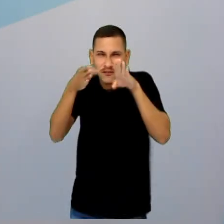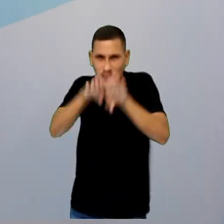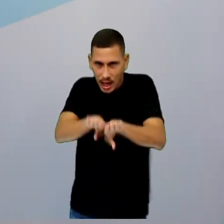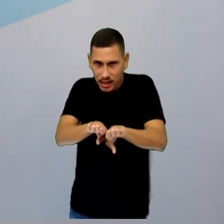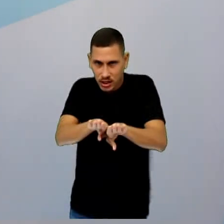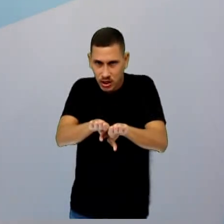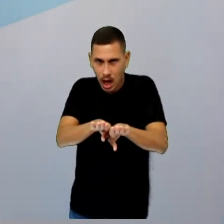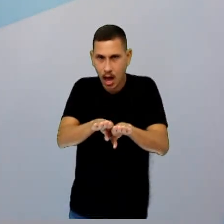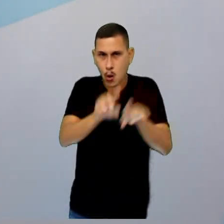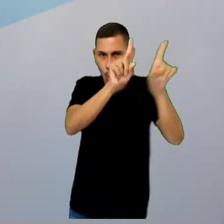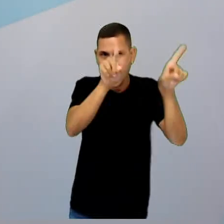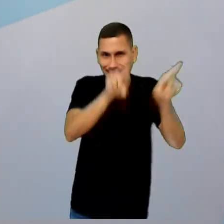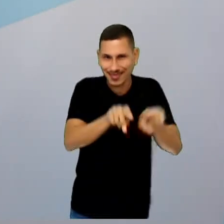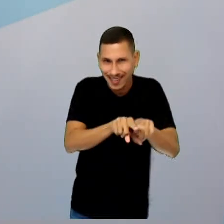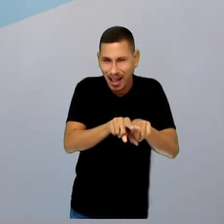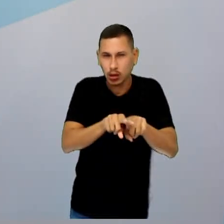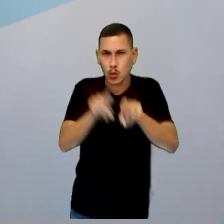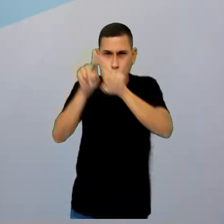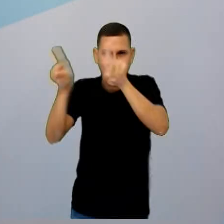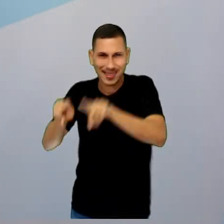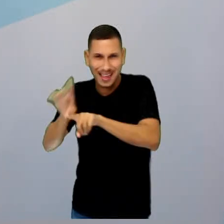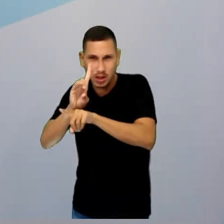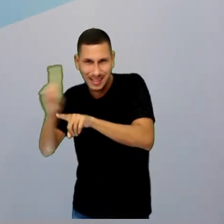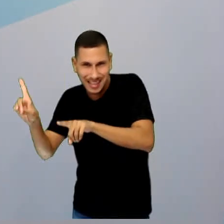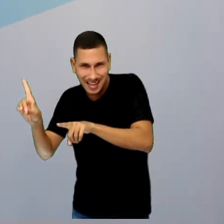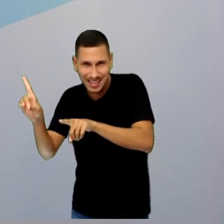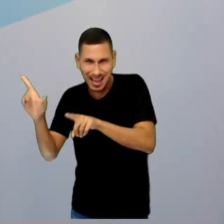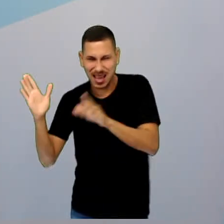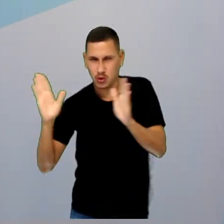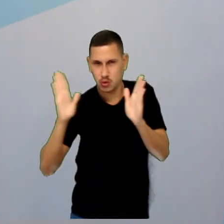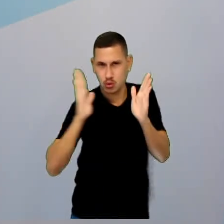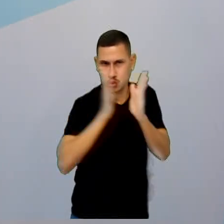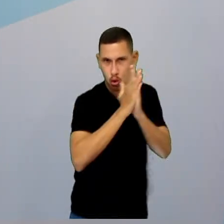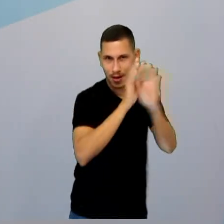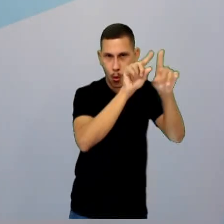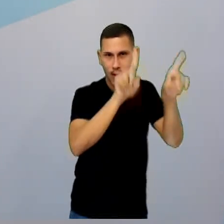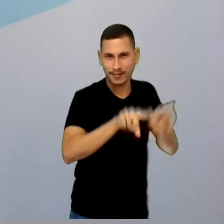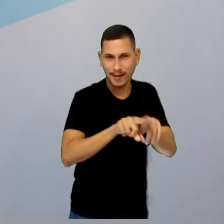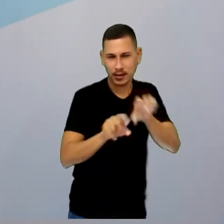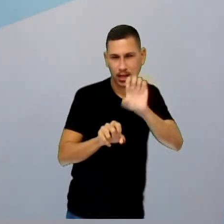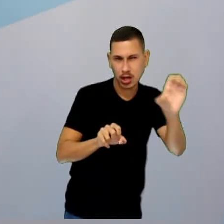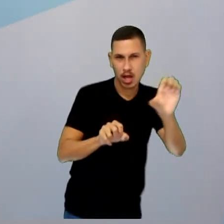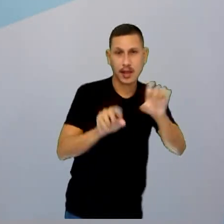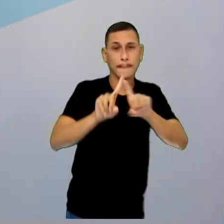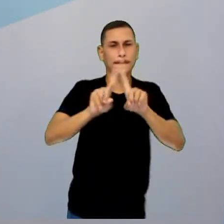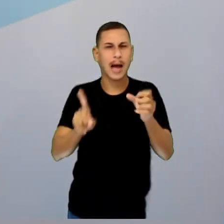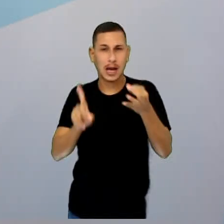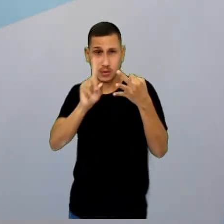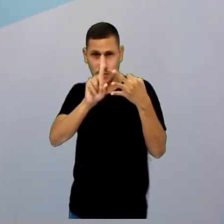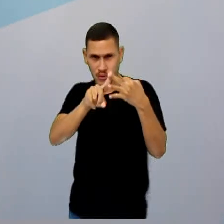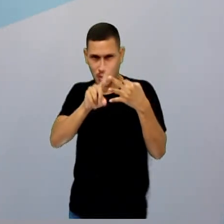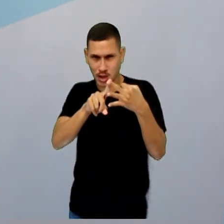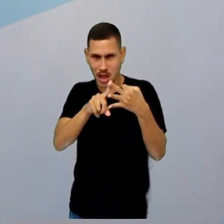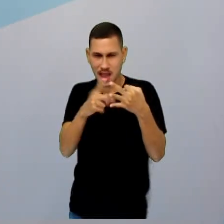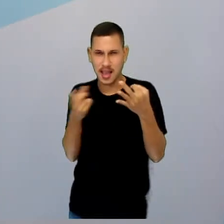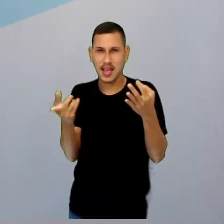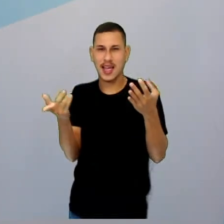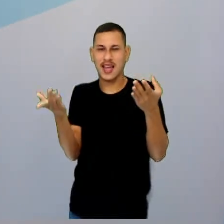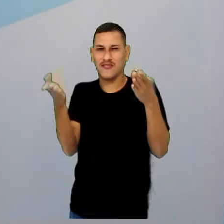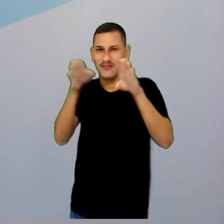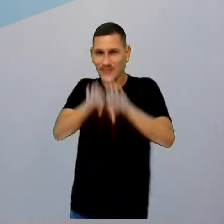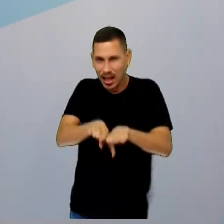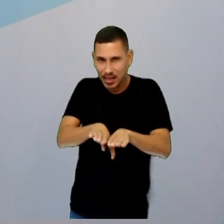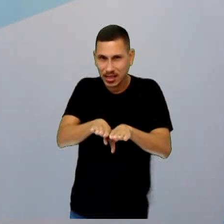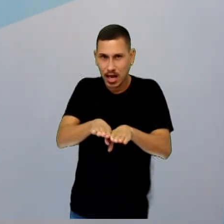da direita vai encostar com o quadrado da esquerda. Não pode ser ele. No caso do exemplo 3, se a gente fechar, vão ser duas